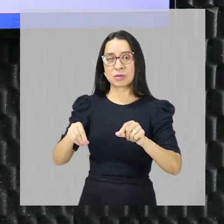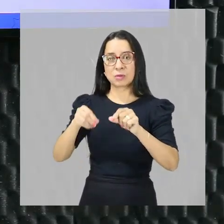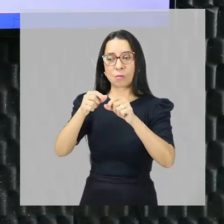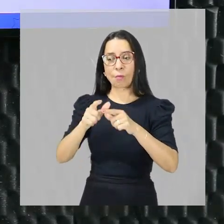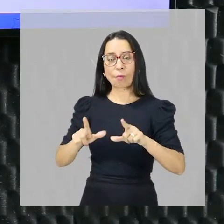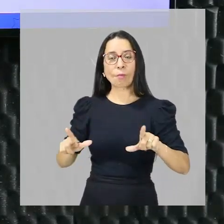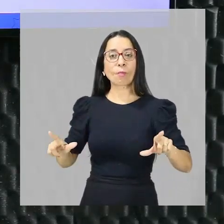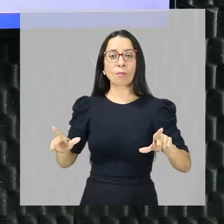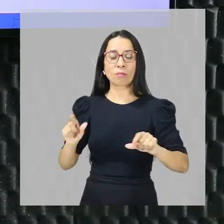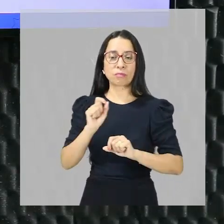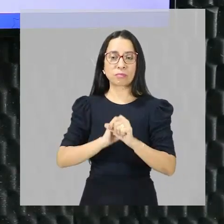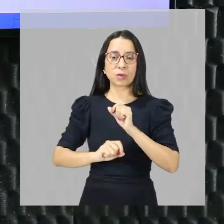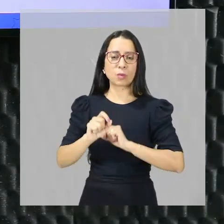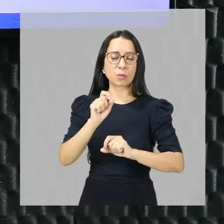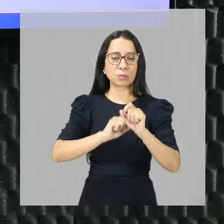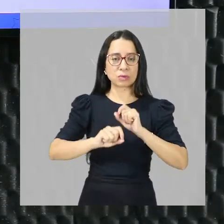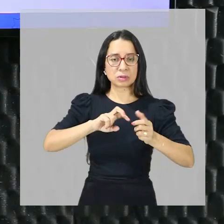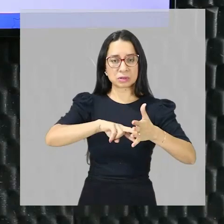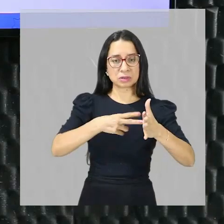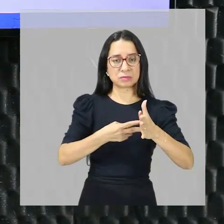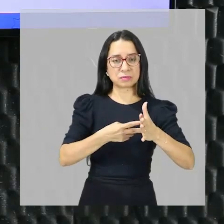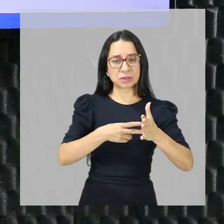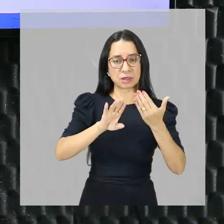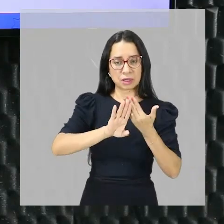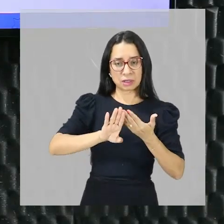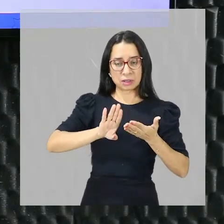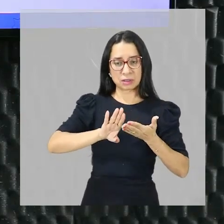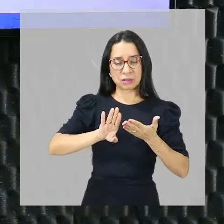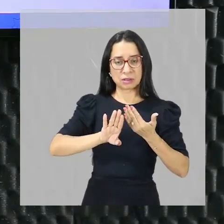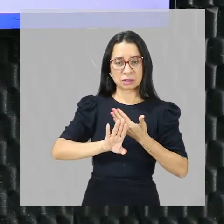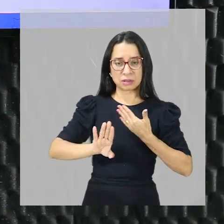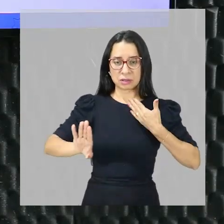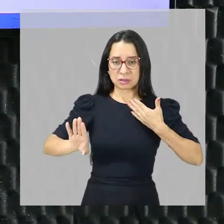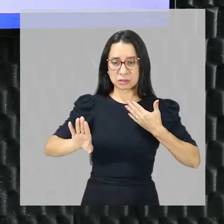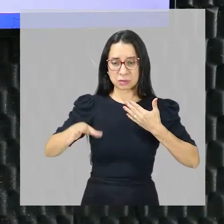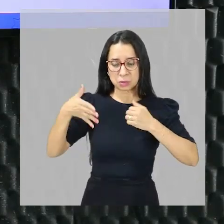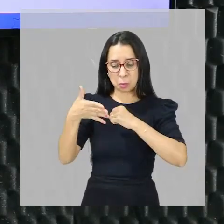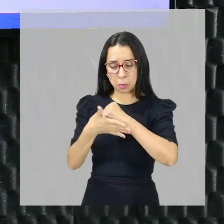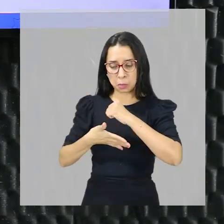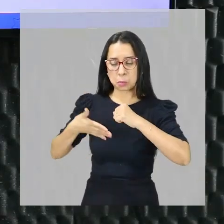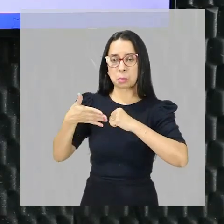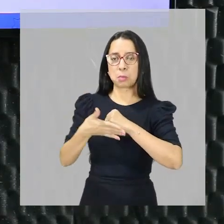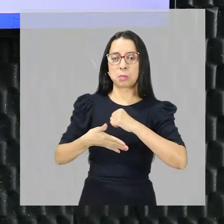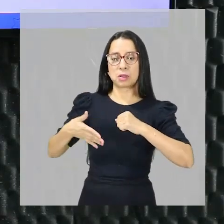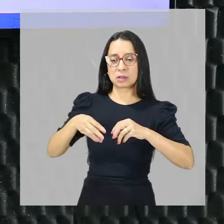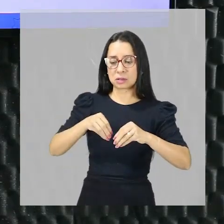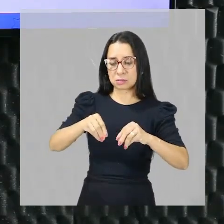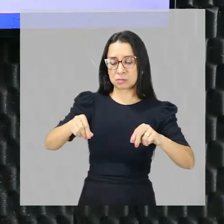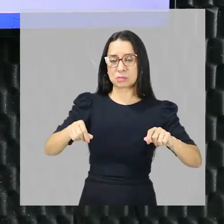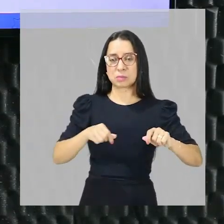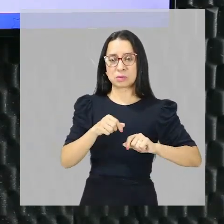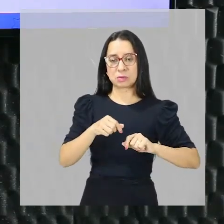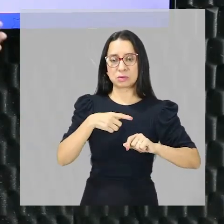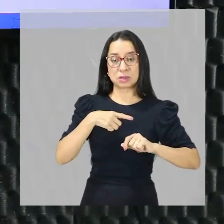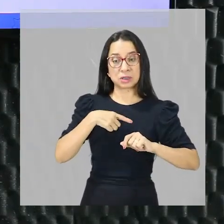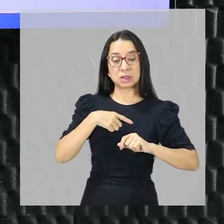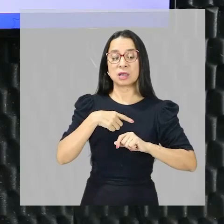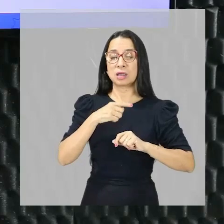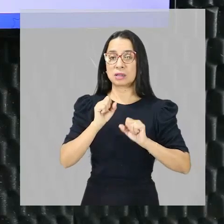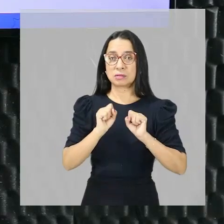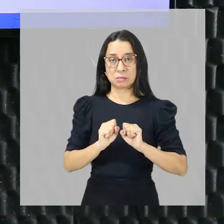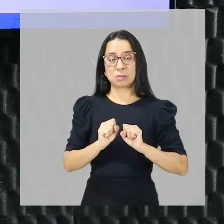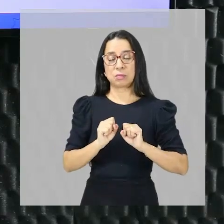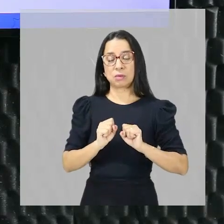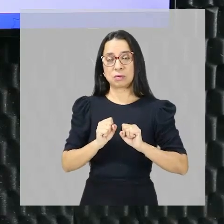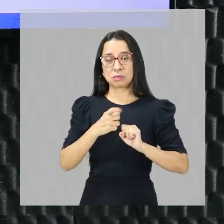já sim. O que é arenização? Vou te repetir. É a desagregação de solos em base arenosa. tu pode ter solos de base arenosa, tanto em áreas úmidas, mas